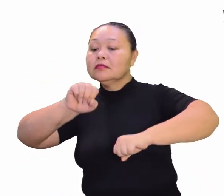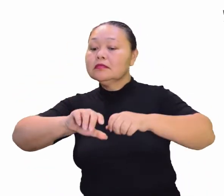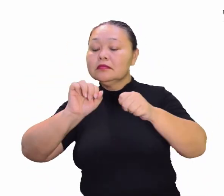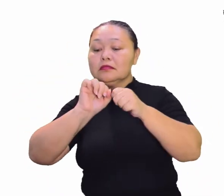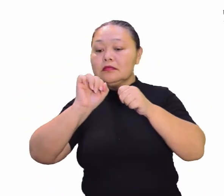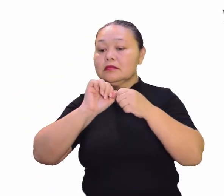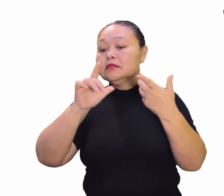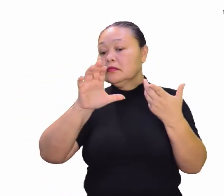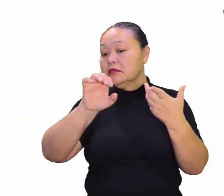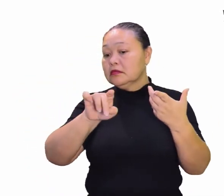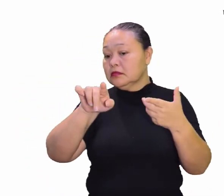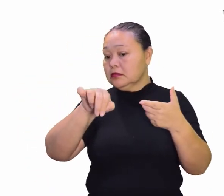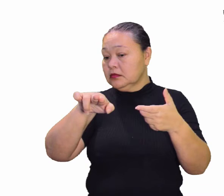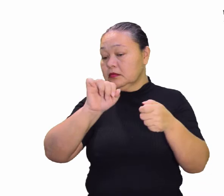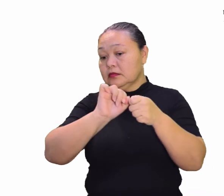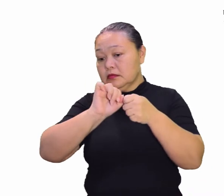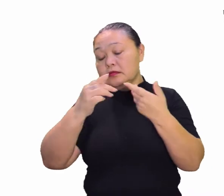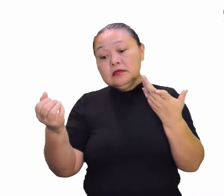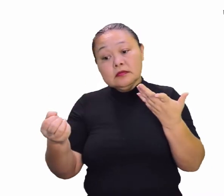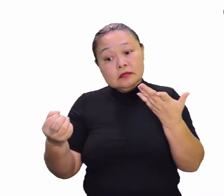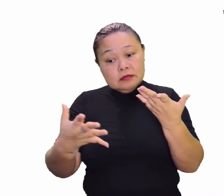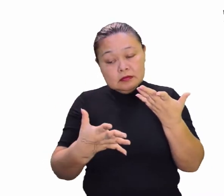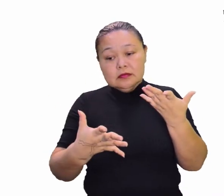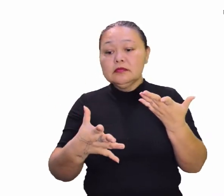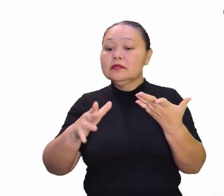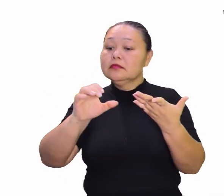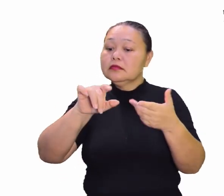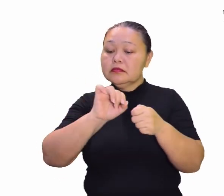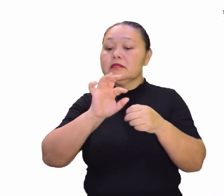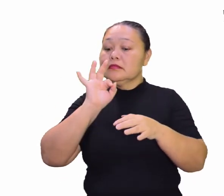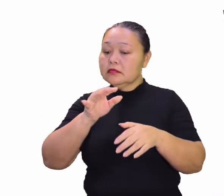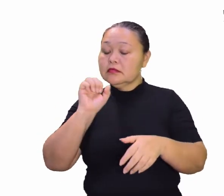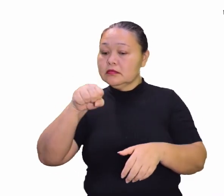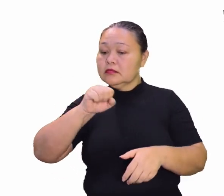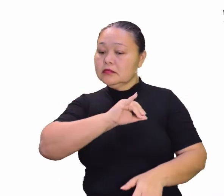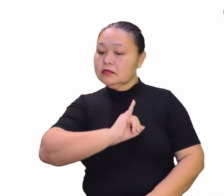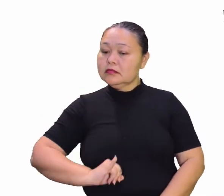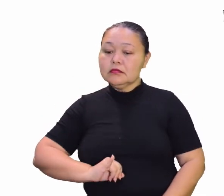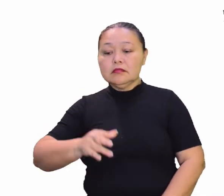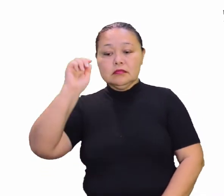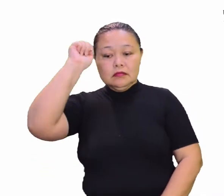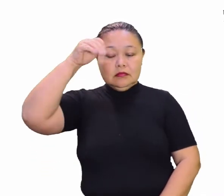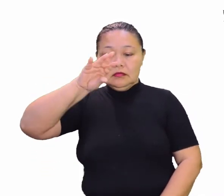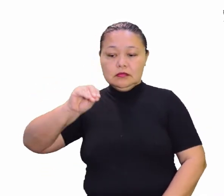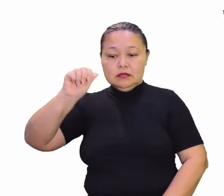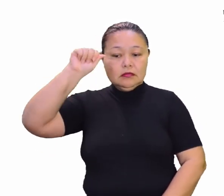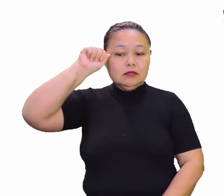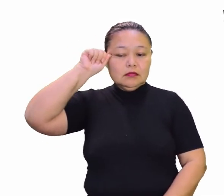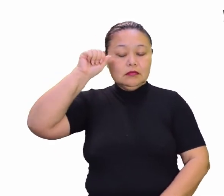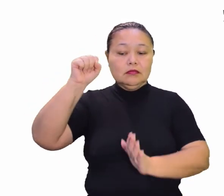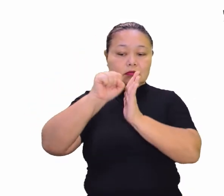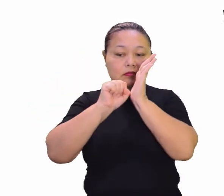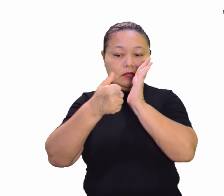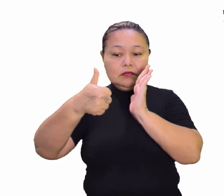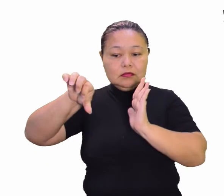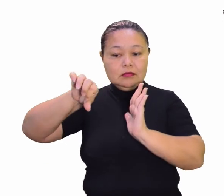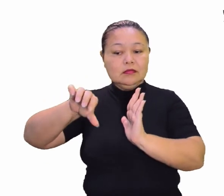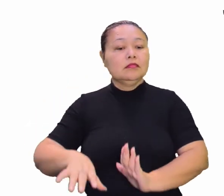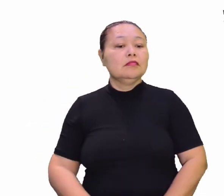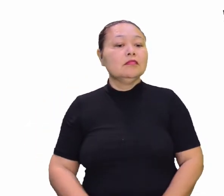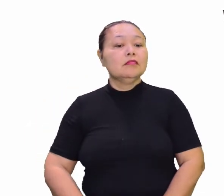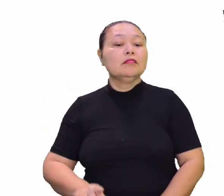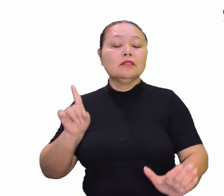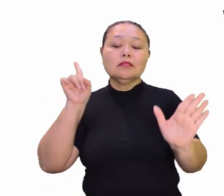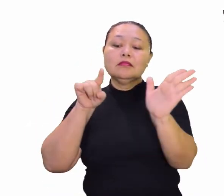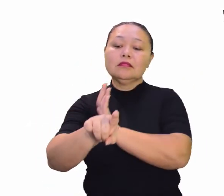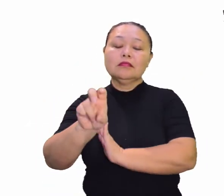Foi a colonização, neocolonialismo, sim, que é o imperialismo lá na África e Ásia, século XIX.